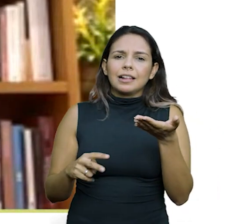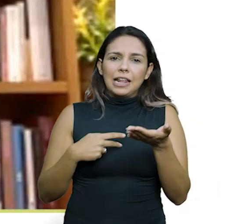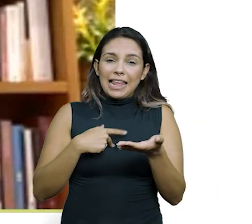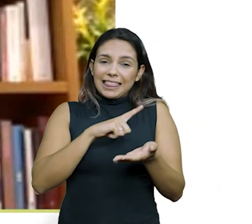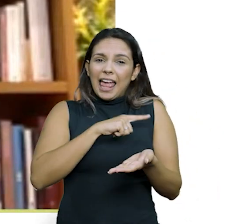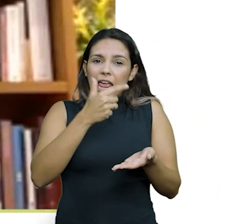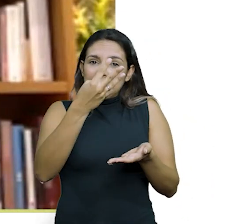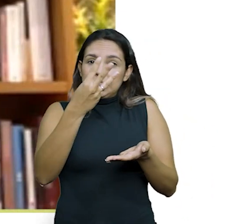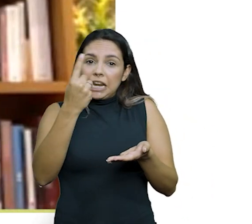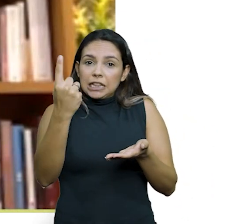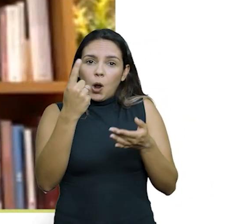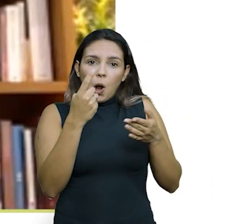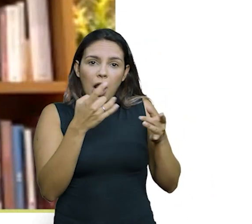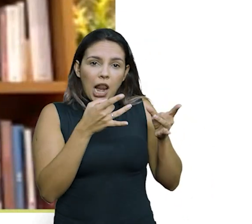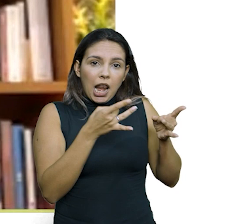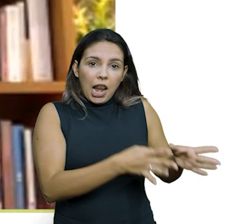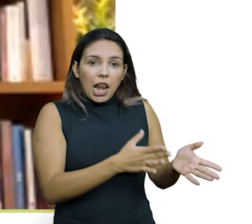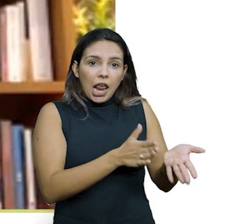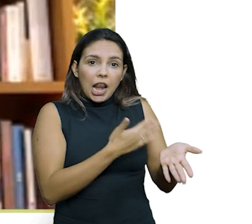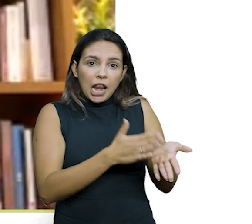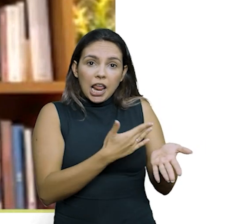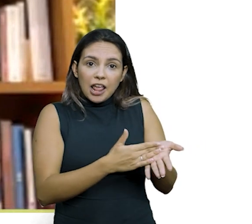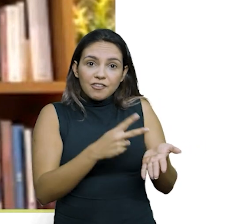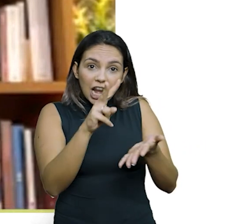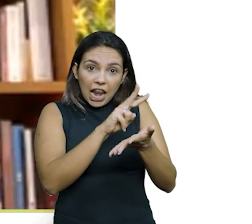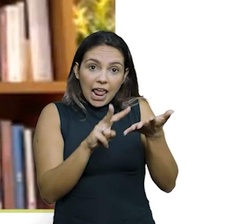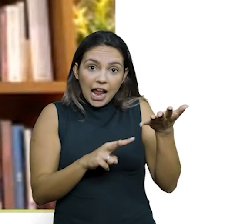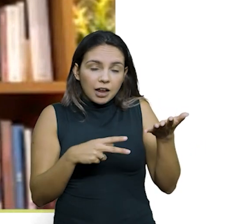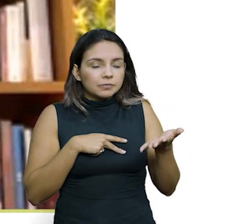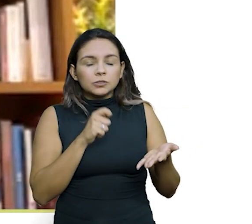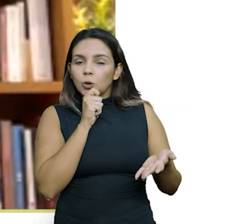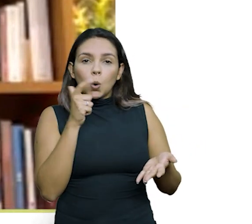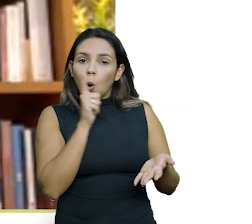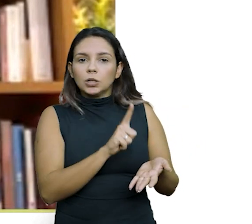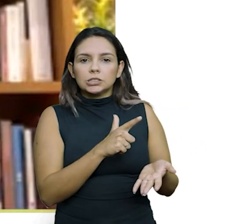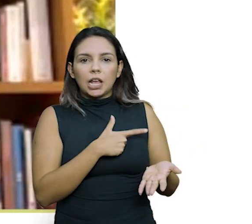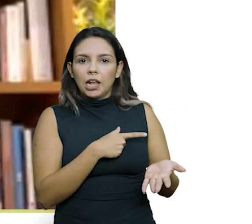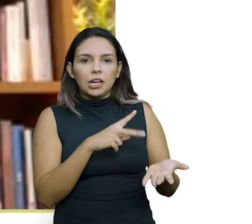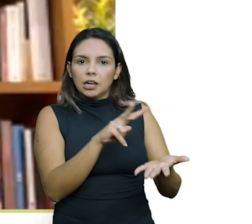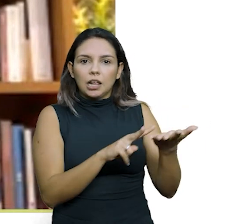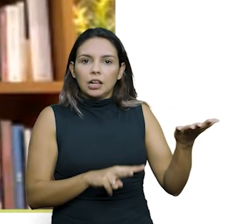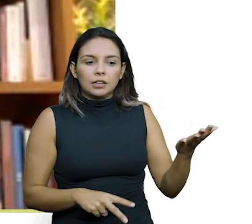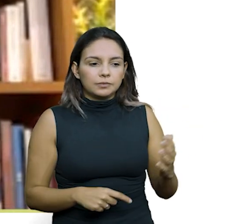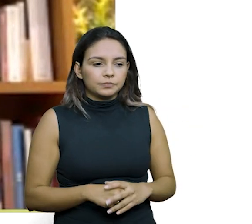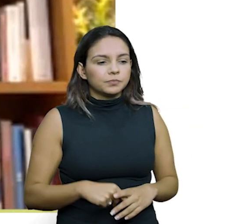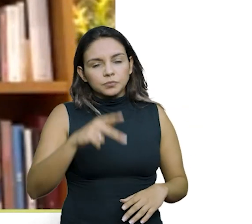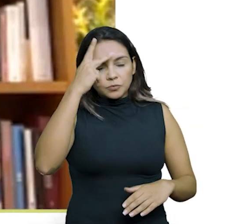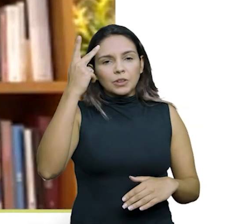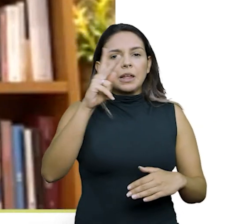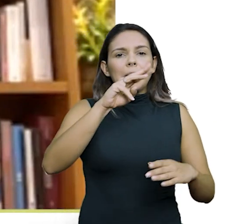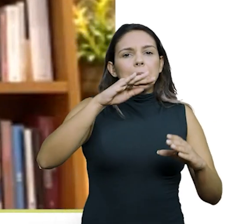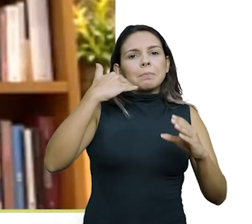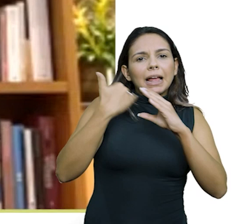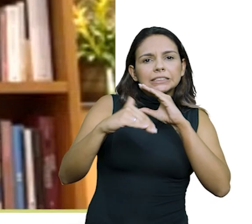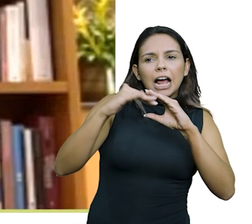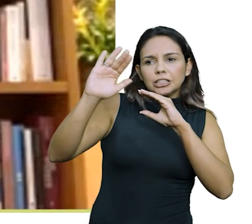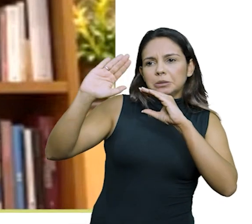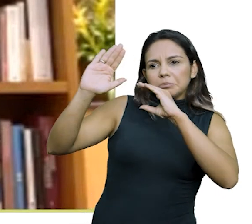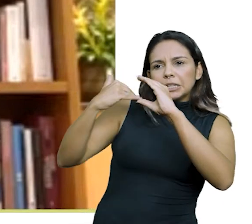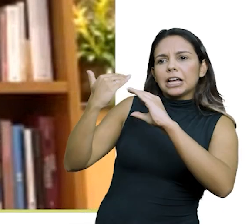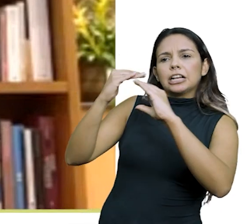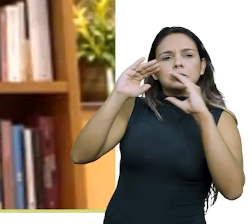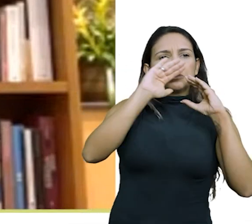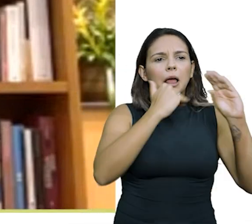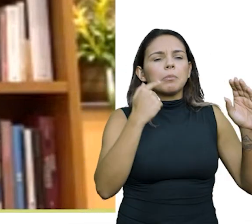que, 31 livros no meu quarto, esperando. 31. E as pessoas mandam mensagem, você já leu o